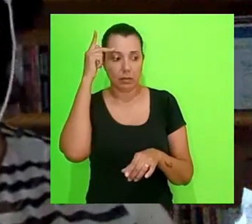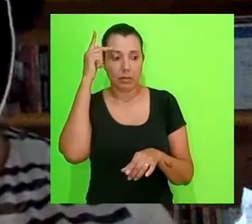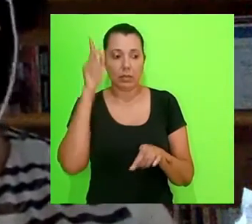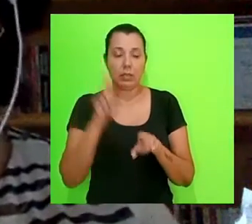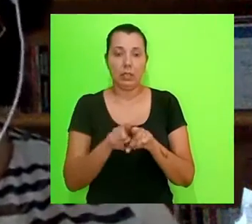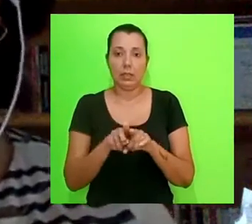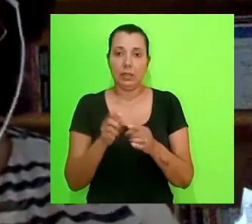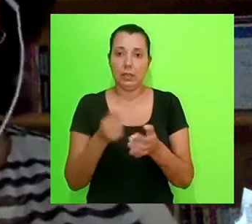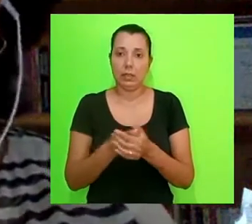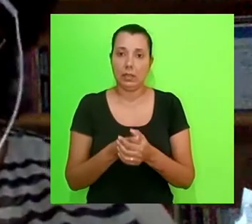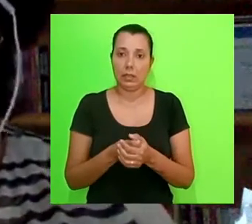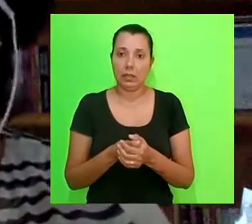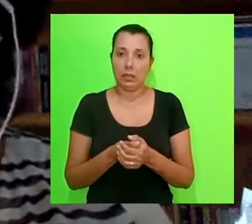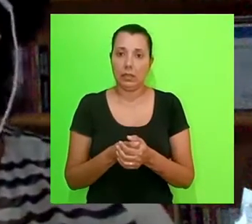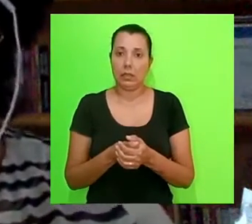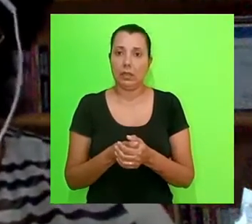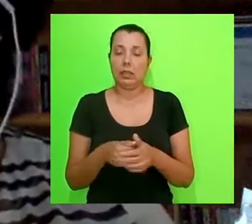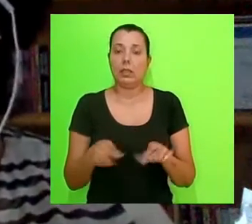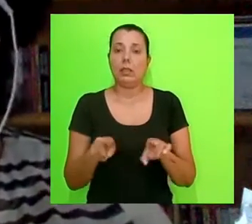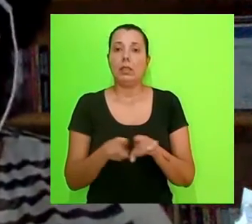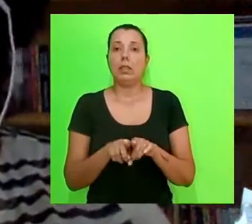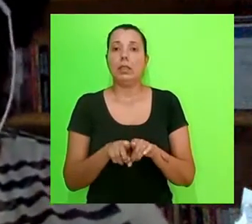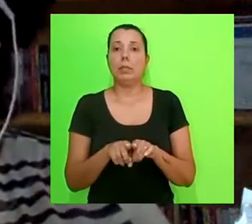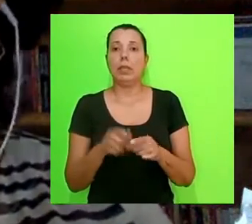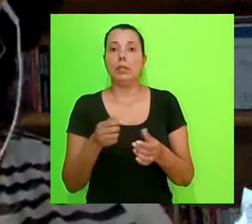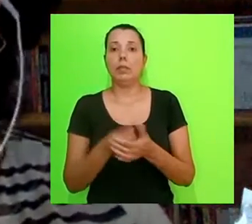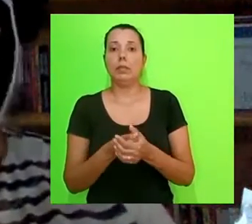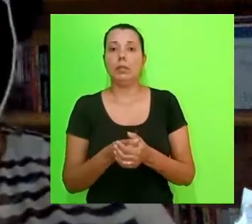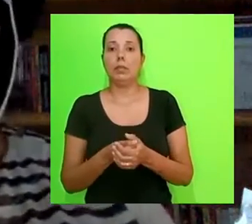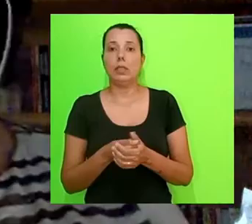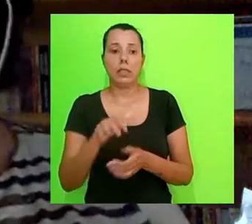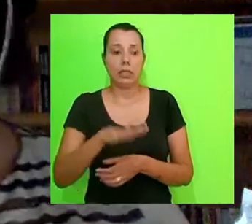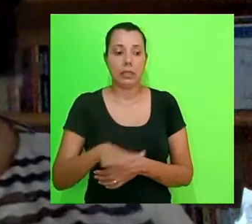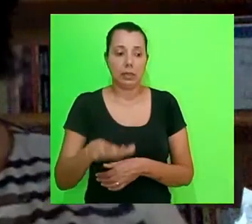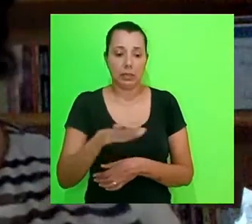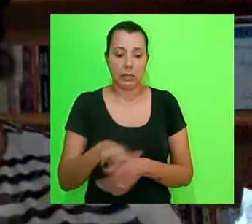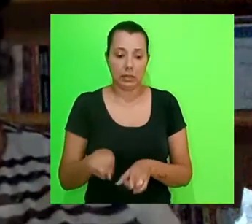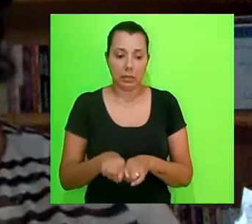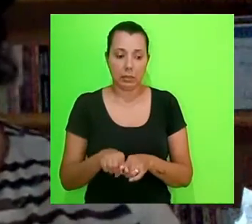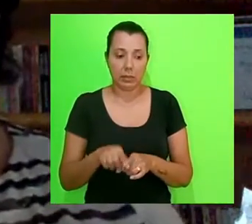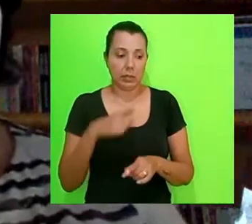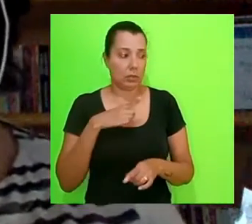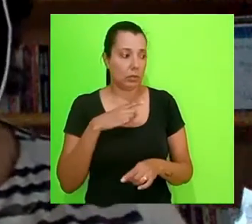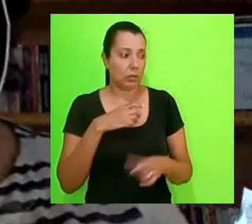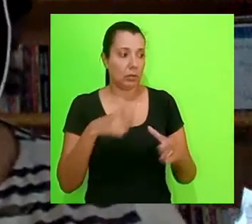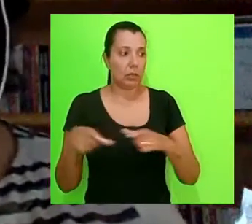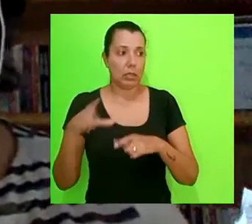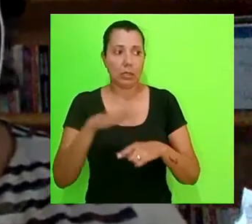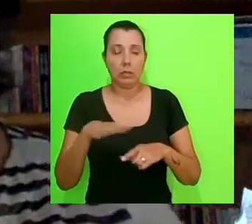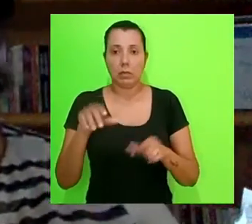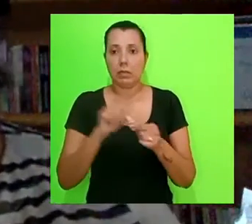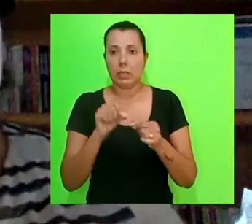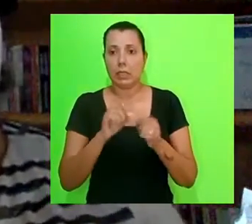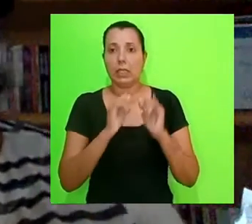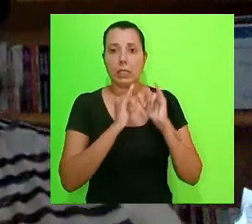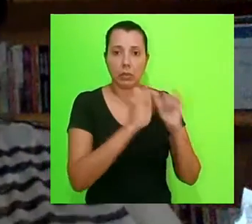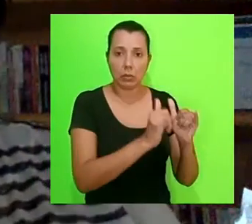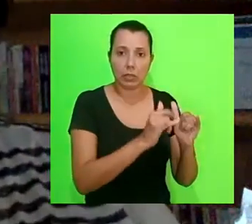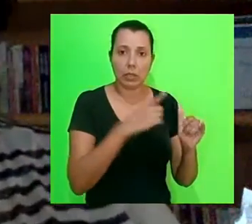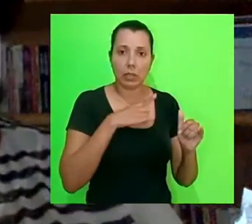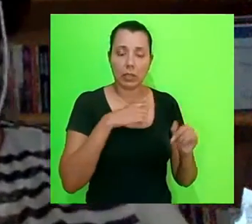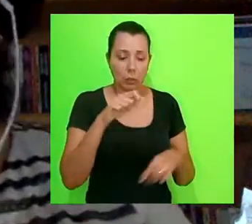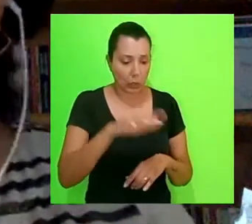código X ou Y, significa que ela está anunciando que ela é vítima de violência, para que possa ser